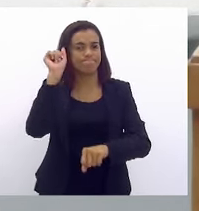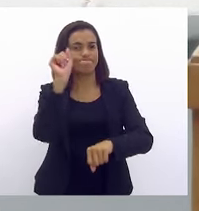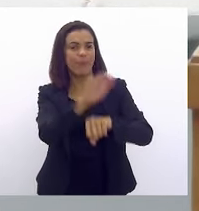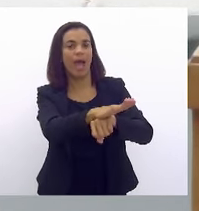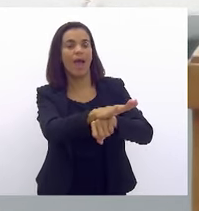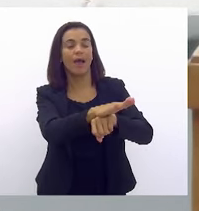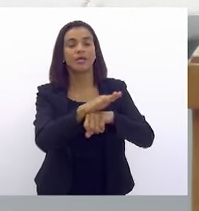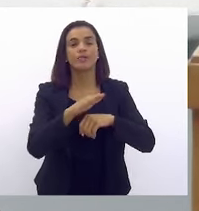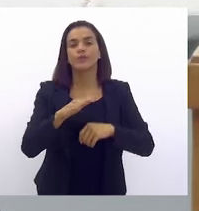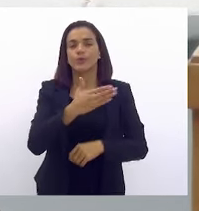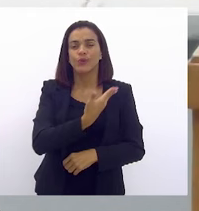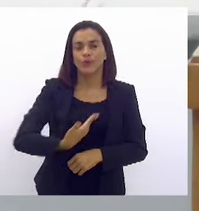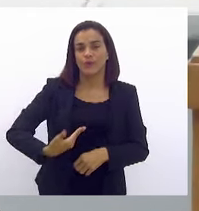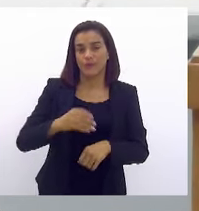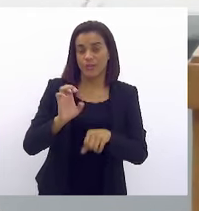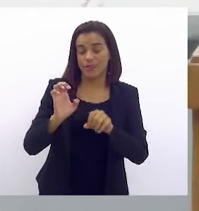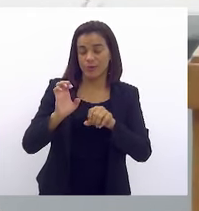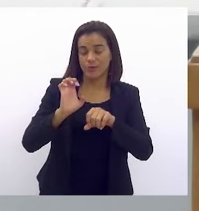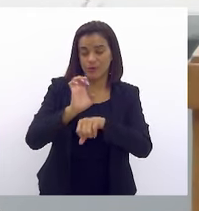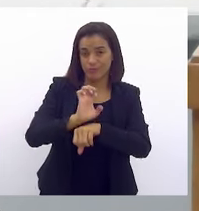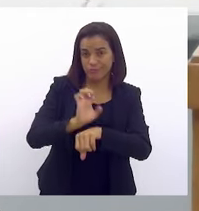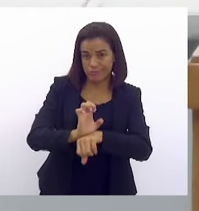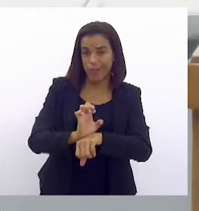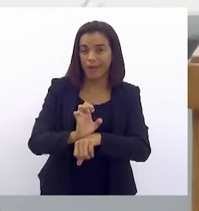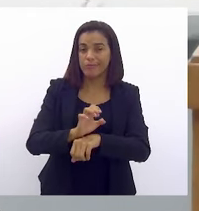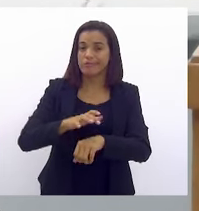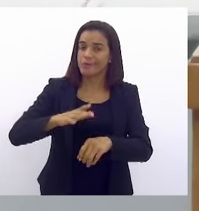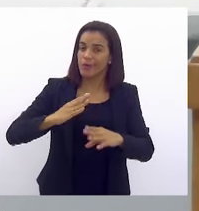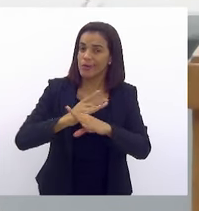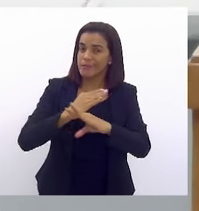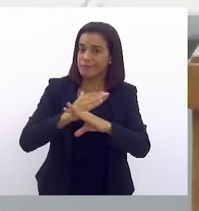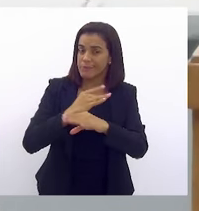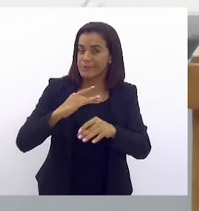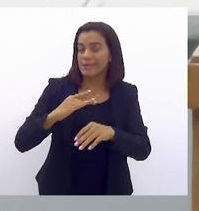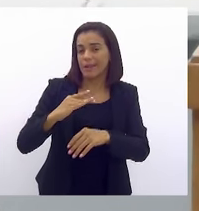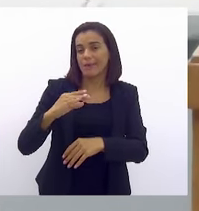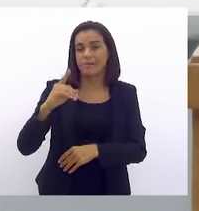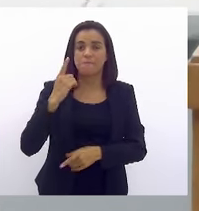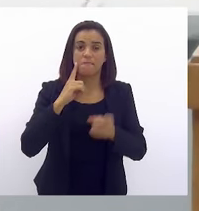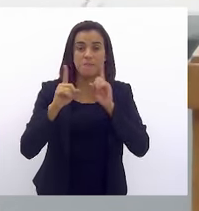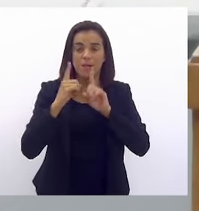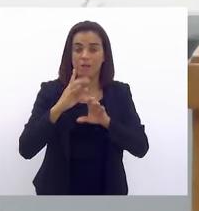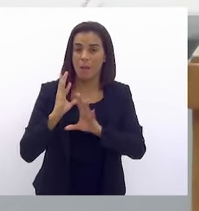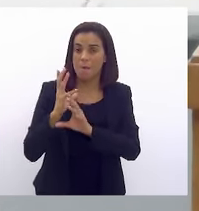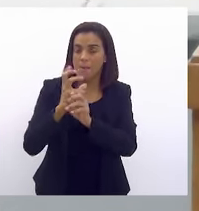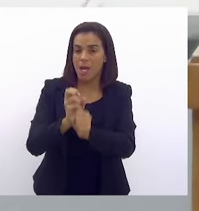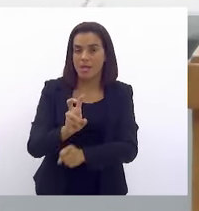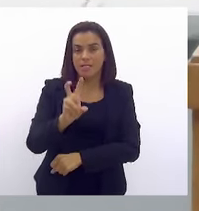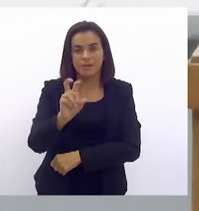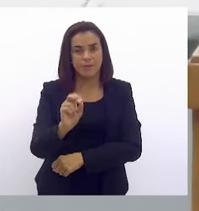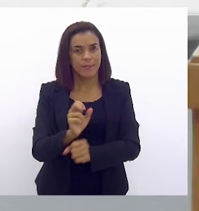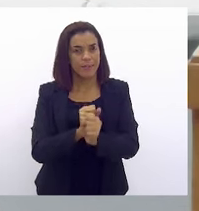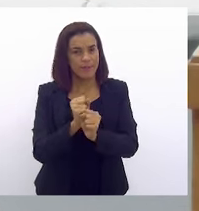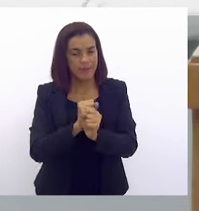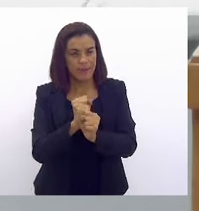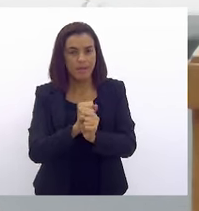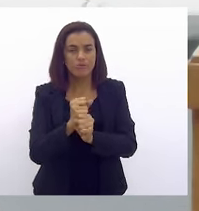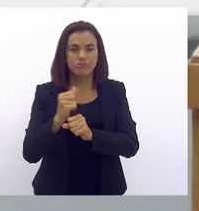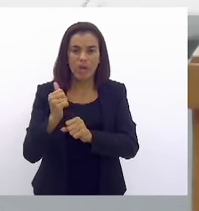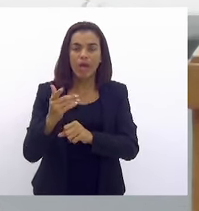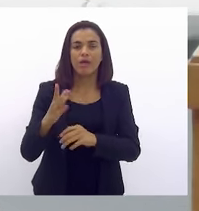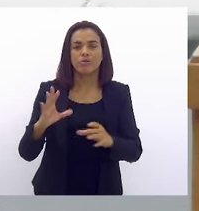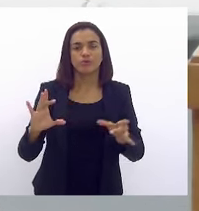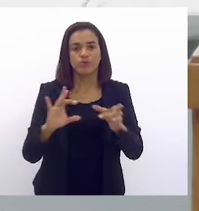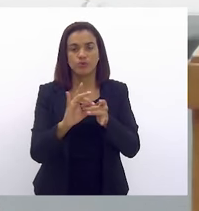do Estado com a cidade de Maricá nos últimos 50 anos. Né? A cidade de Maricá, através da